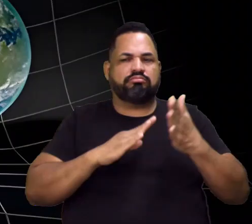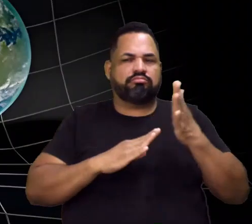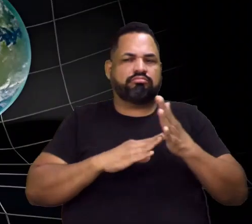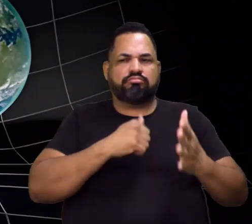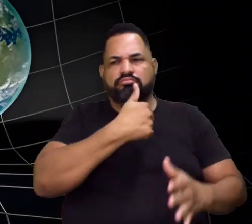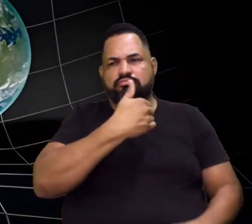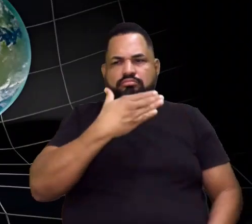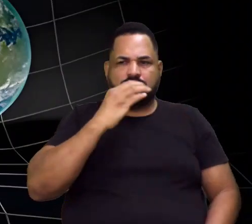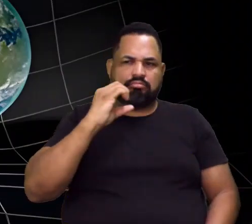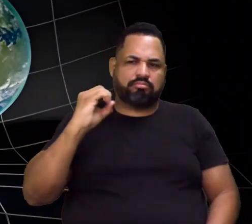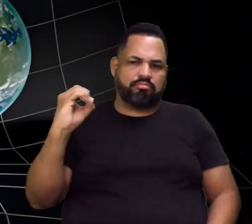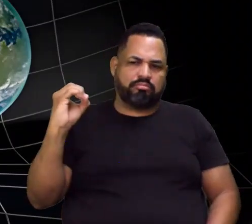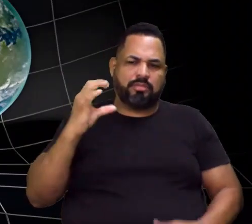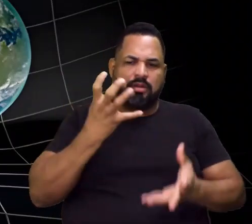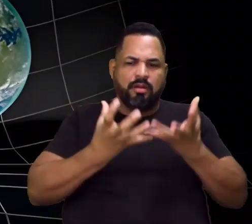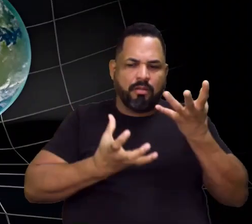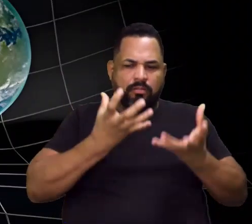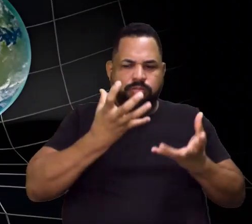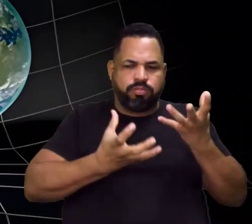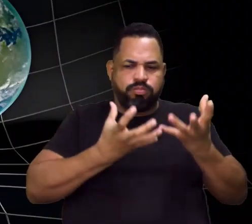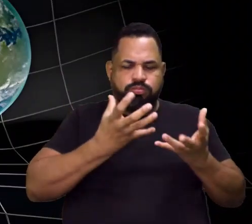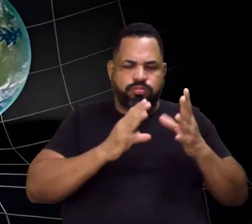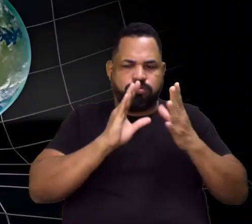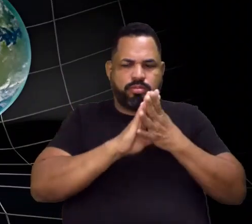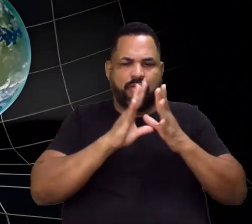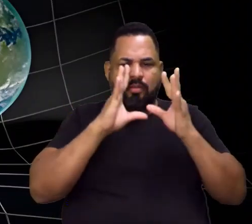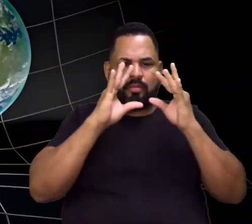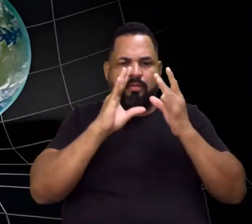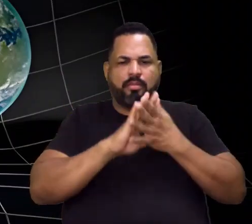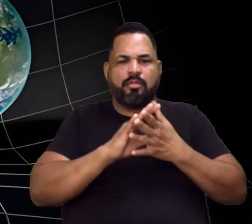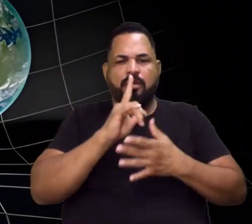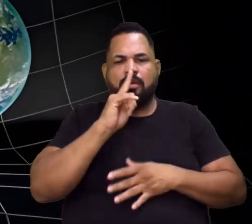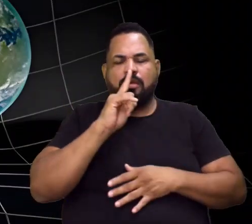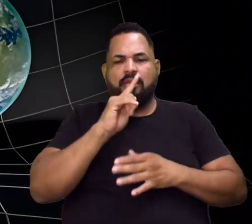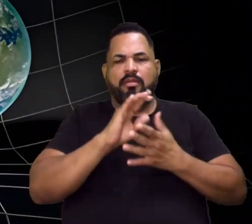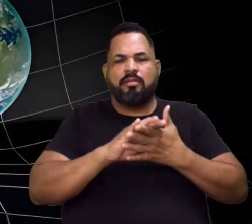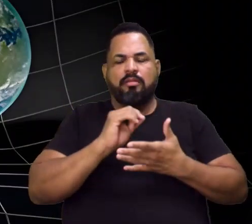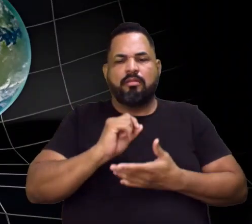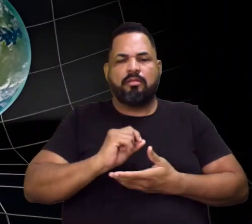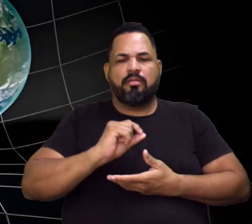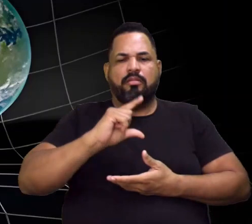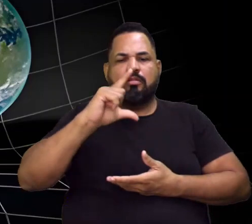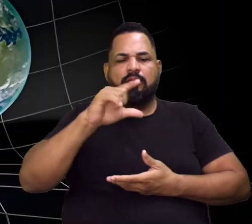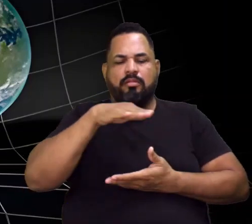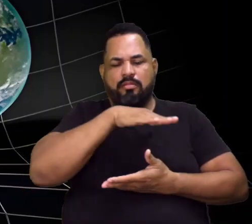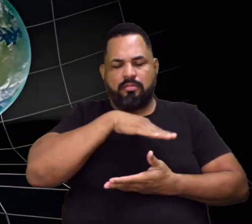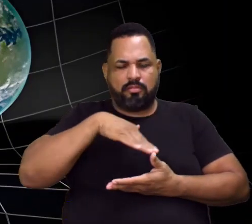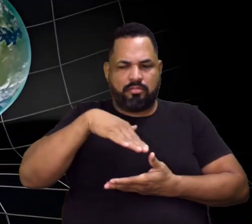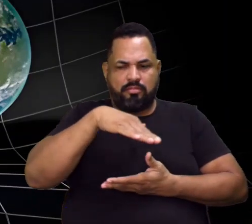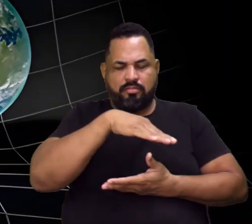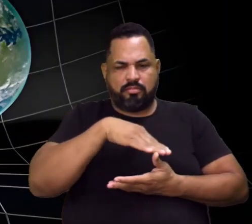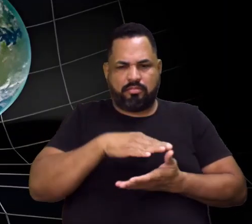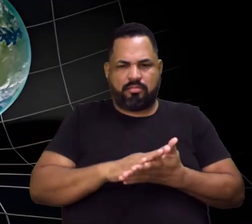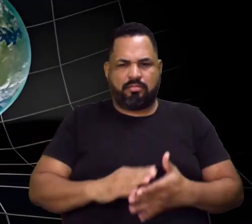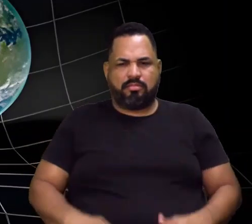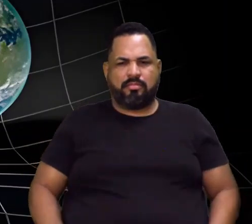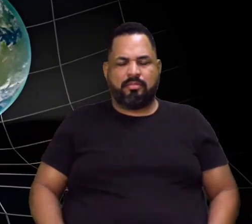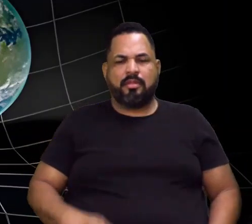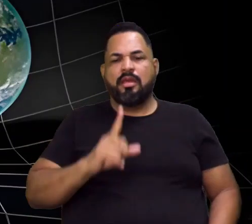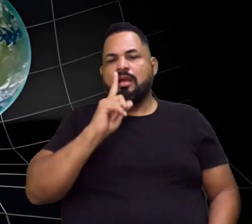geralmente a água sua água ferve assim vai aumentando a o espaço entre seus pontos